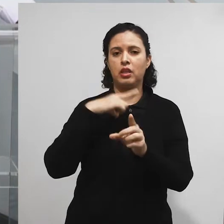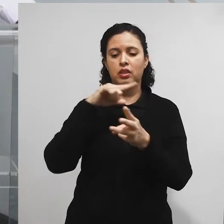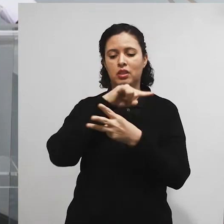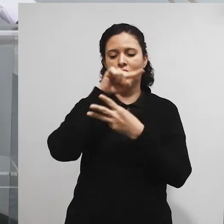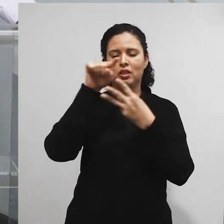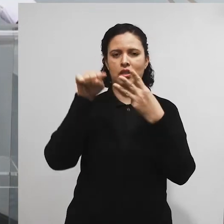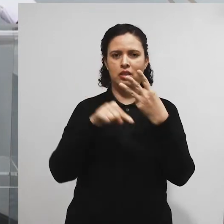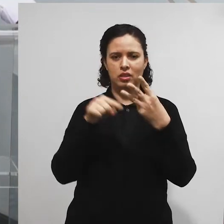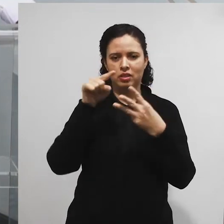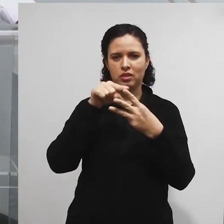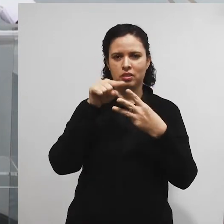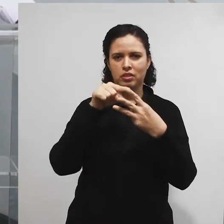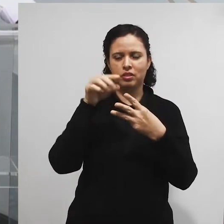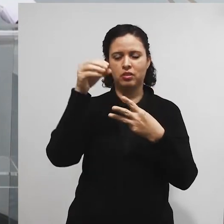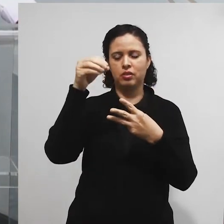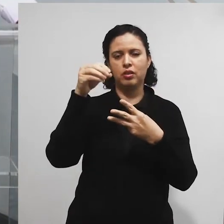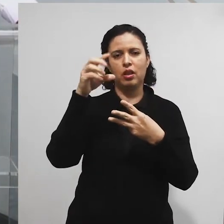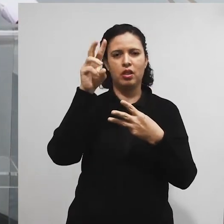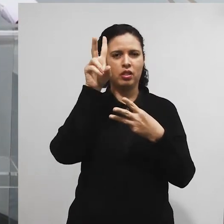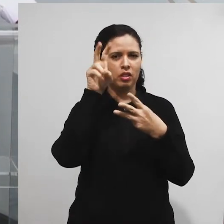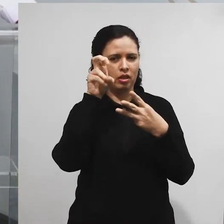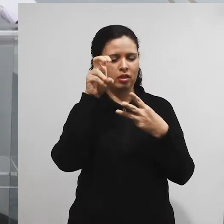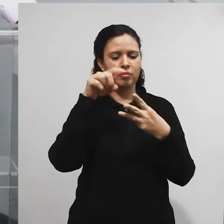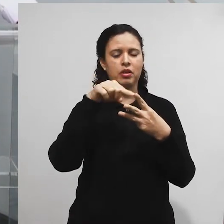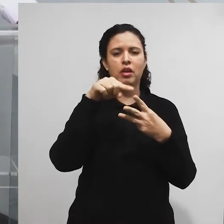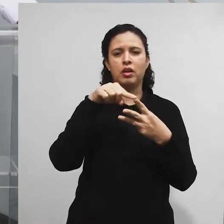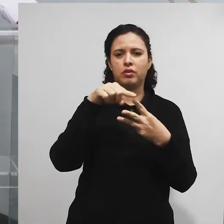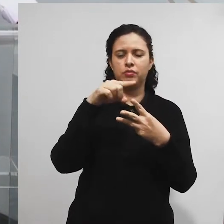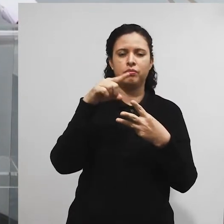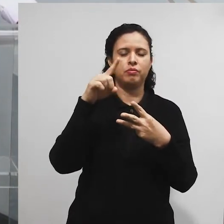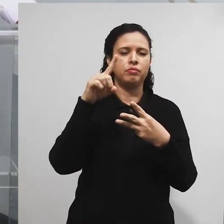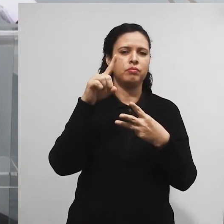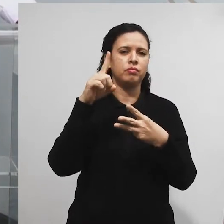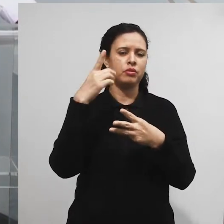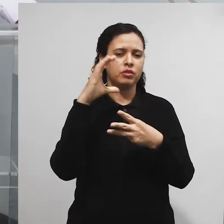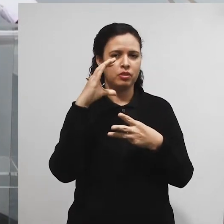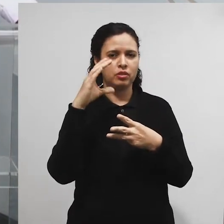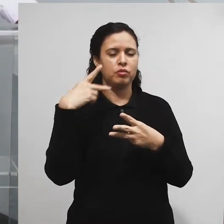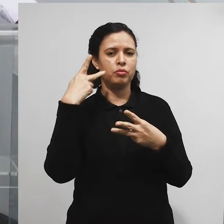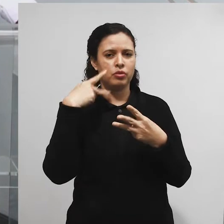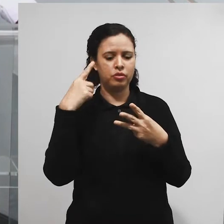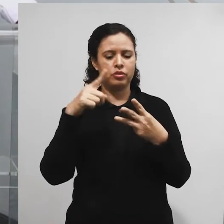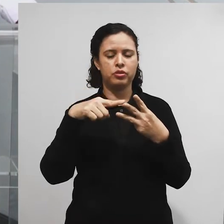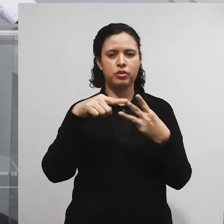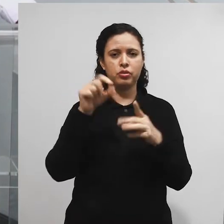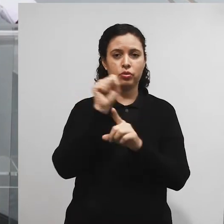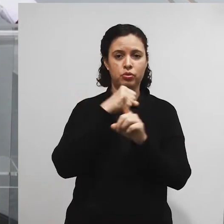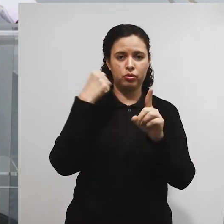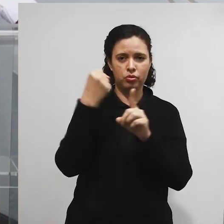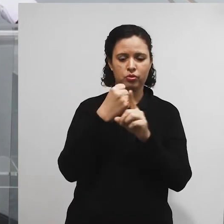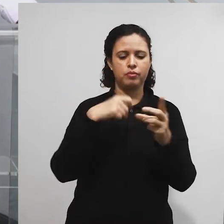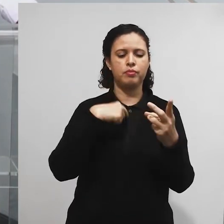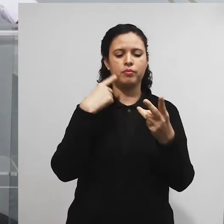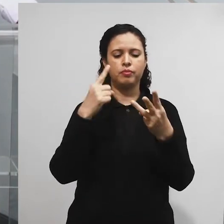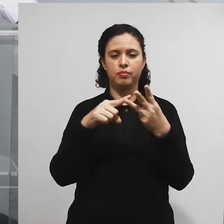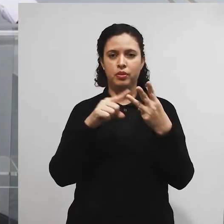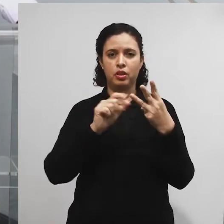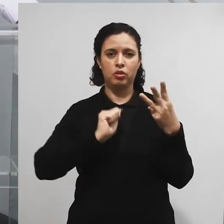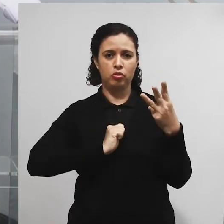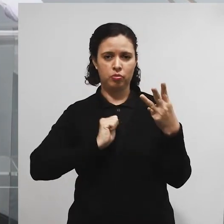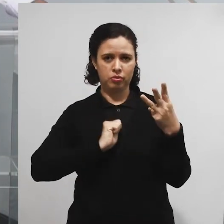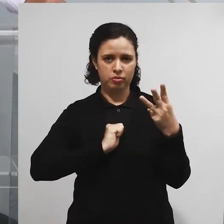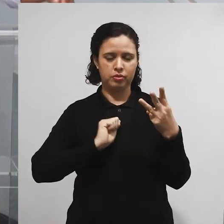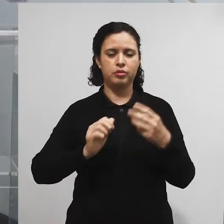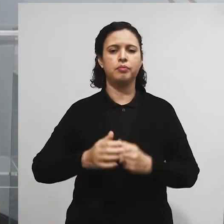por 3 sub-áreas: a ciência política, a sociologia e a antropologia. Então nós